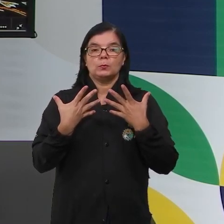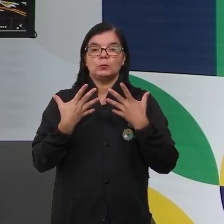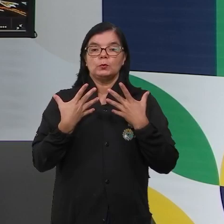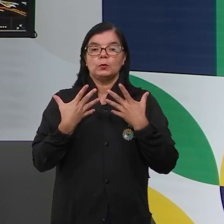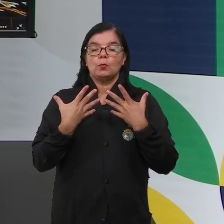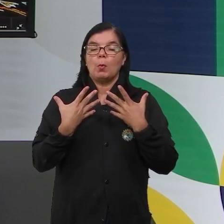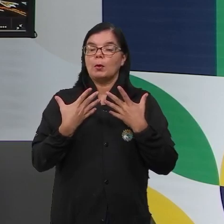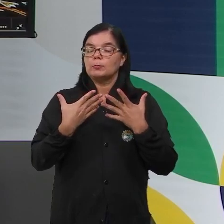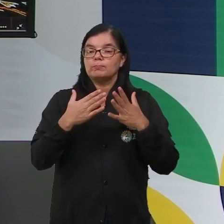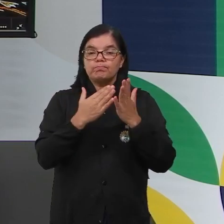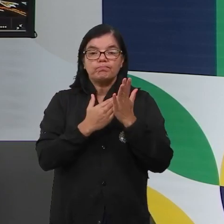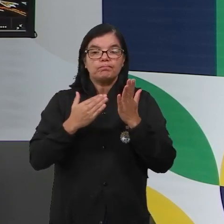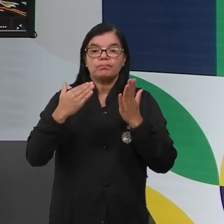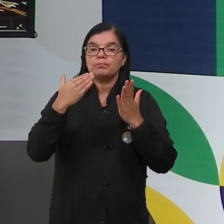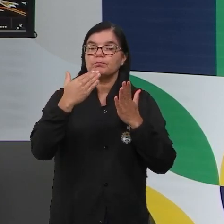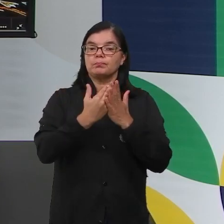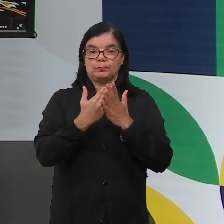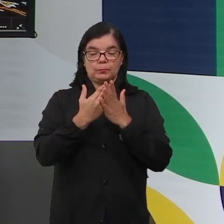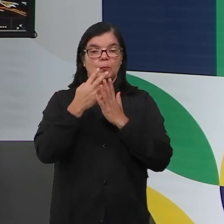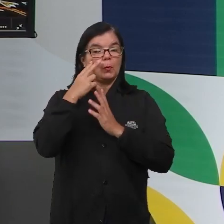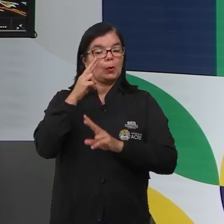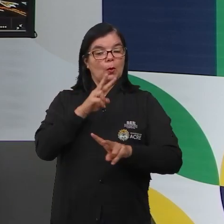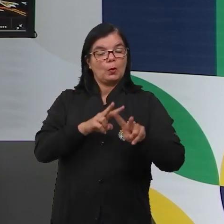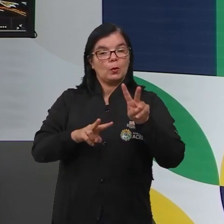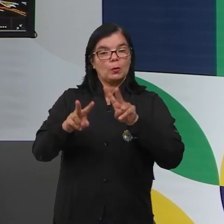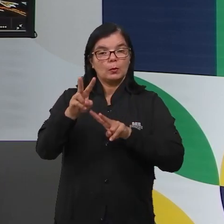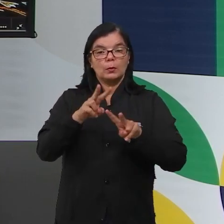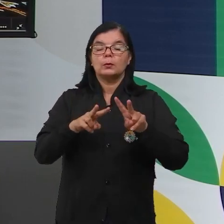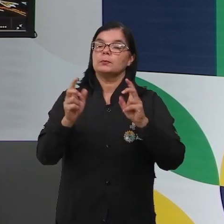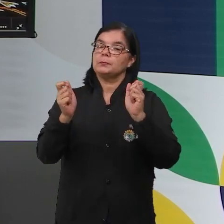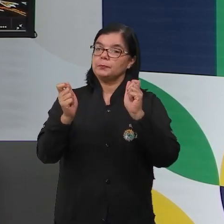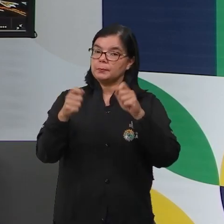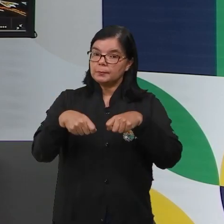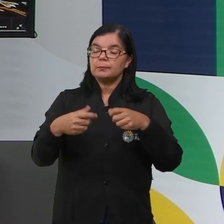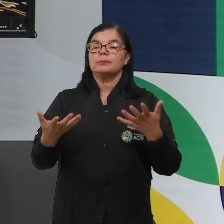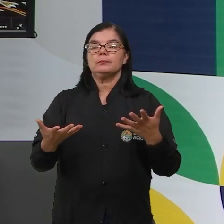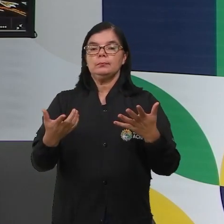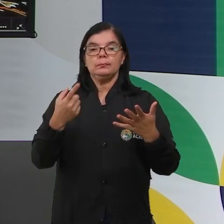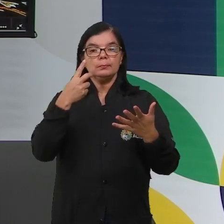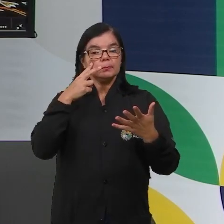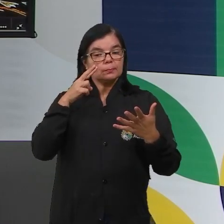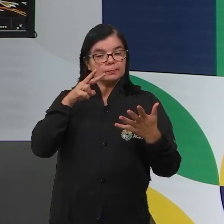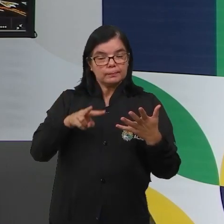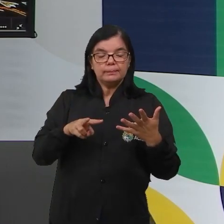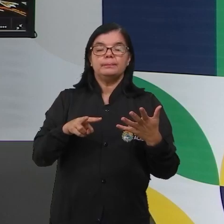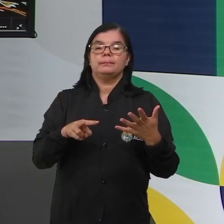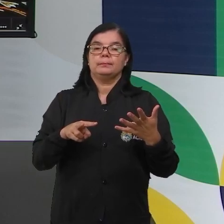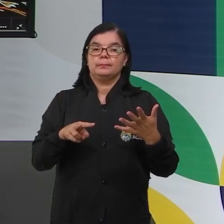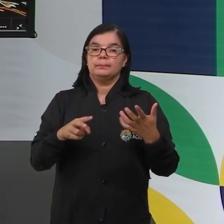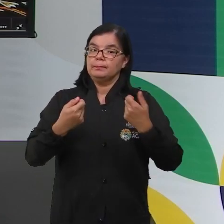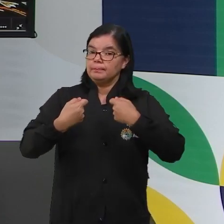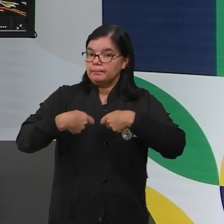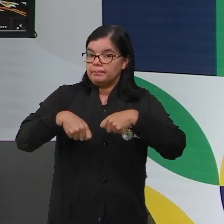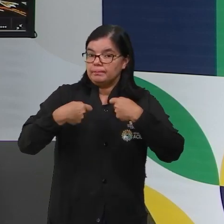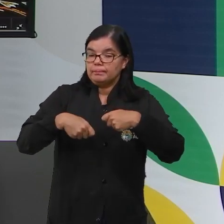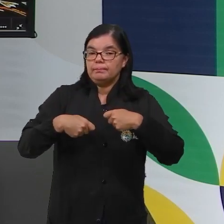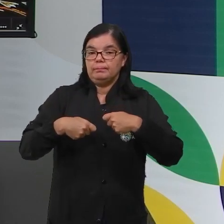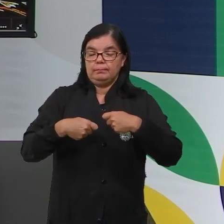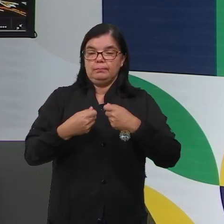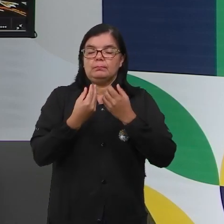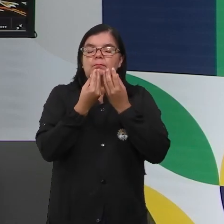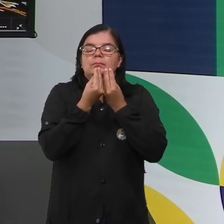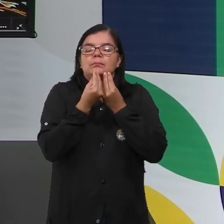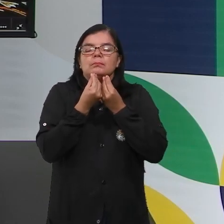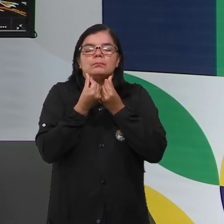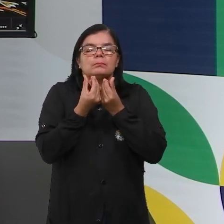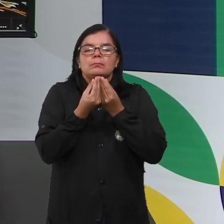uma intensidade, né, visual para que você possa direcionar o seu olhar. Você precisa encher a boca d'água